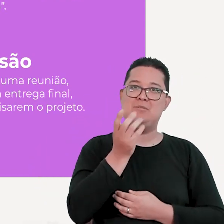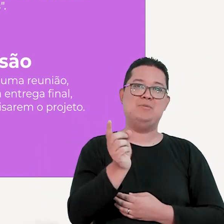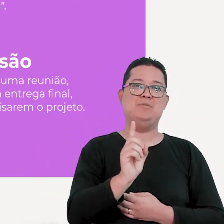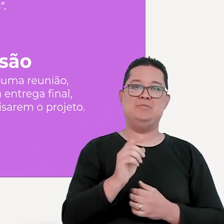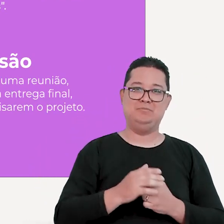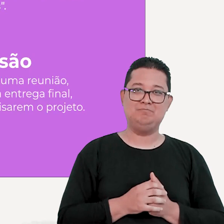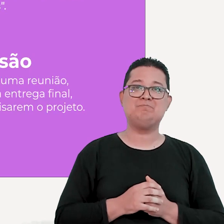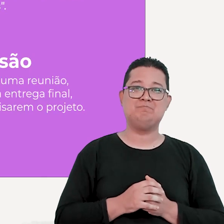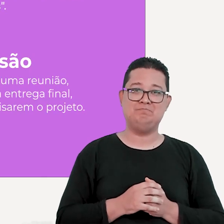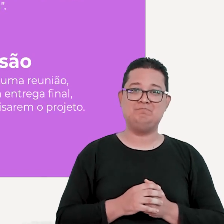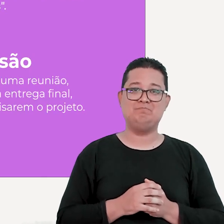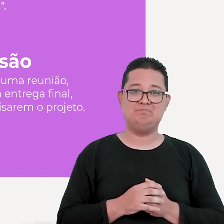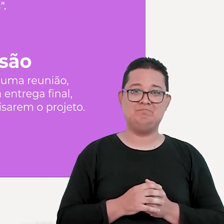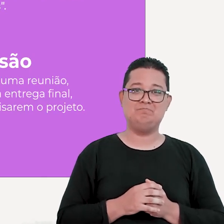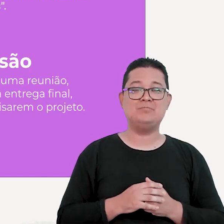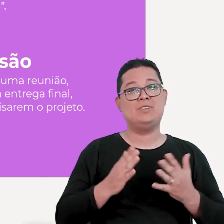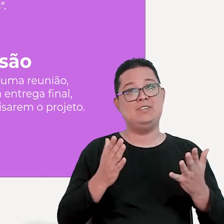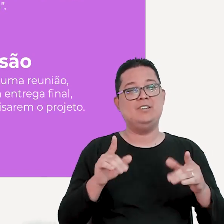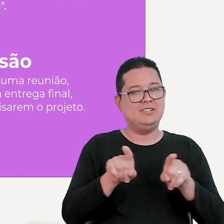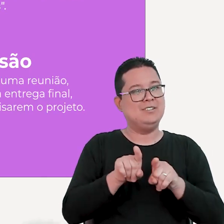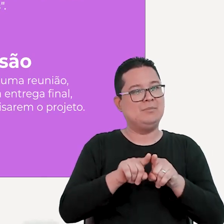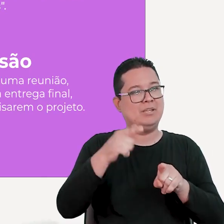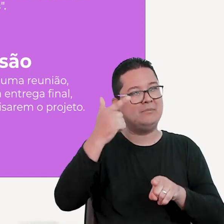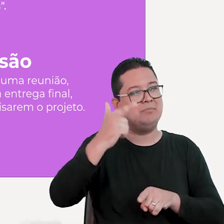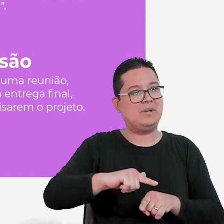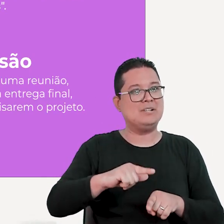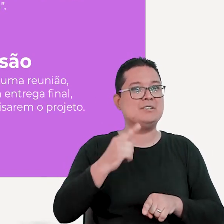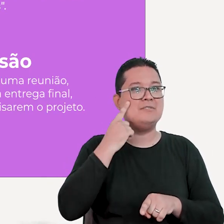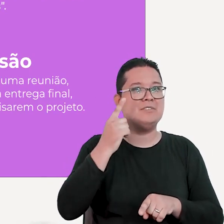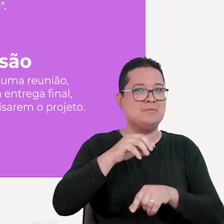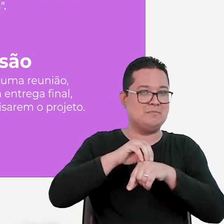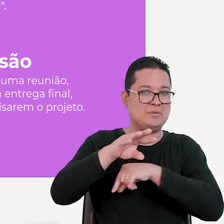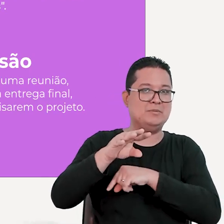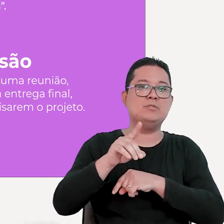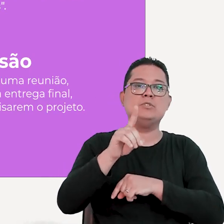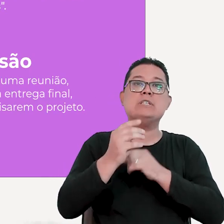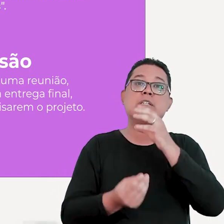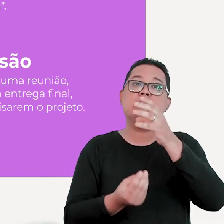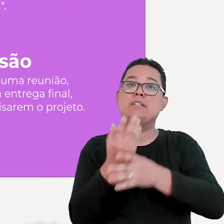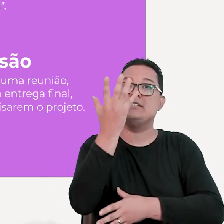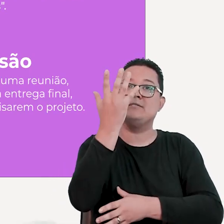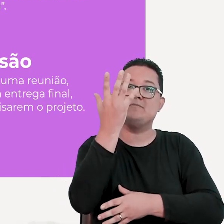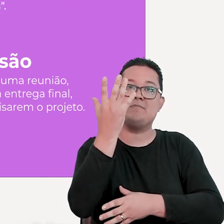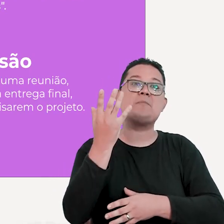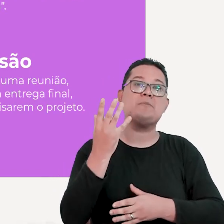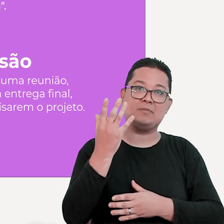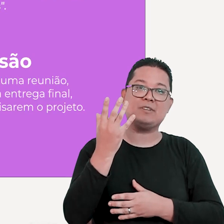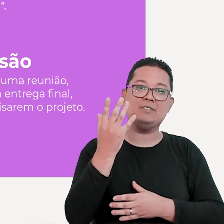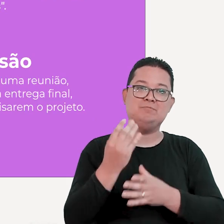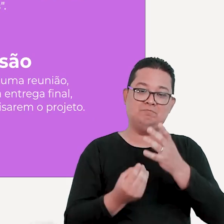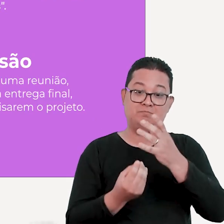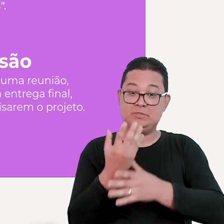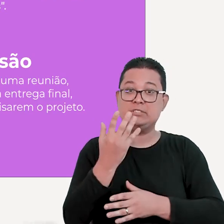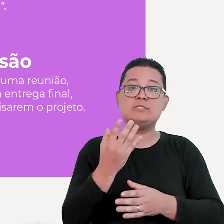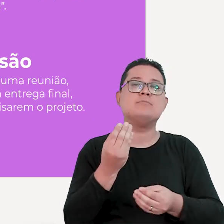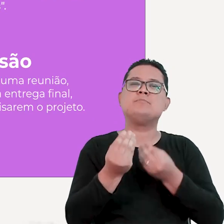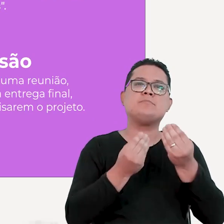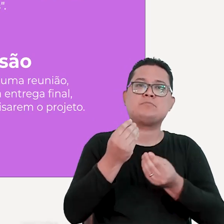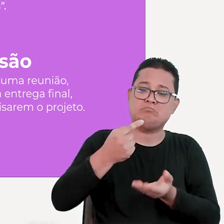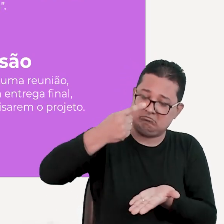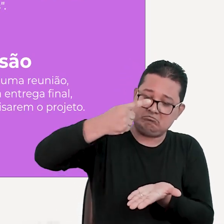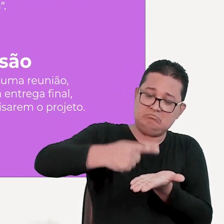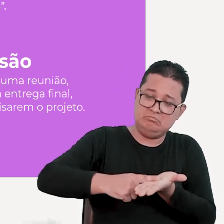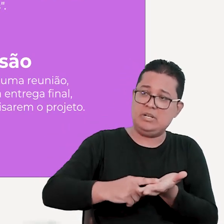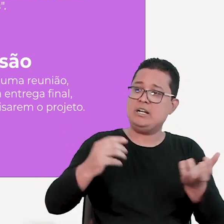A terceira dica é a criação, né, propriamente dita. Marque reuniões, a depender do tamanho do projeto e o tempo que